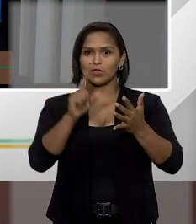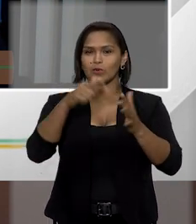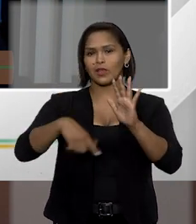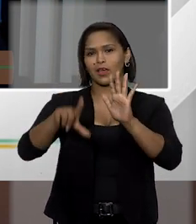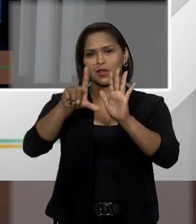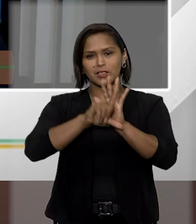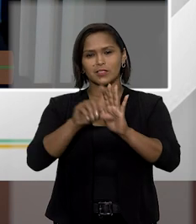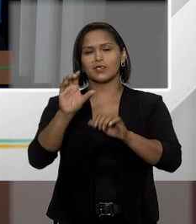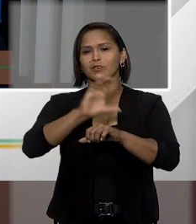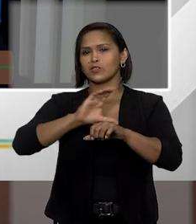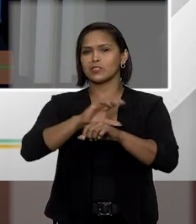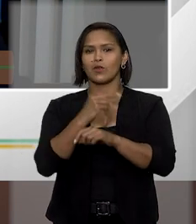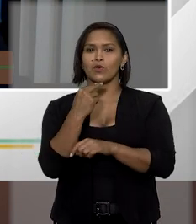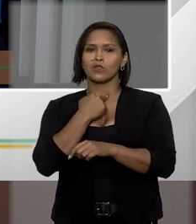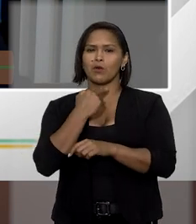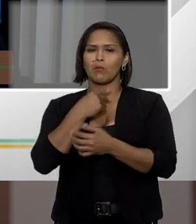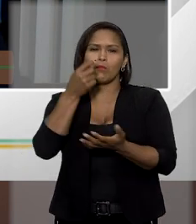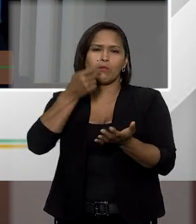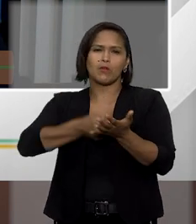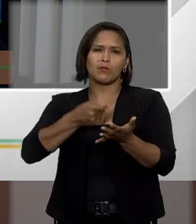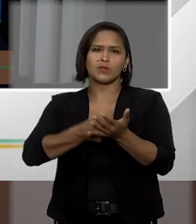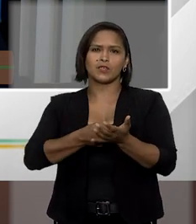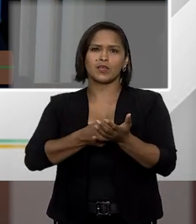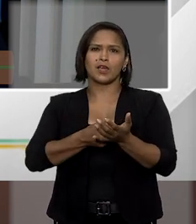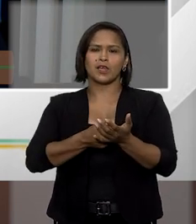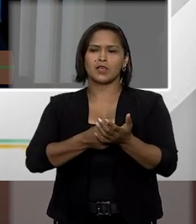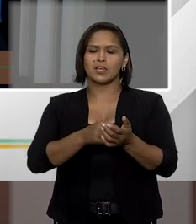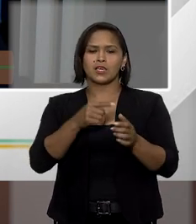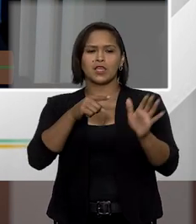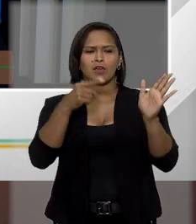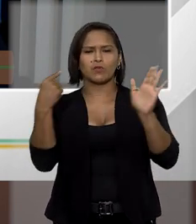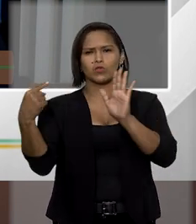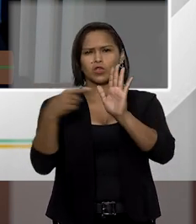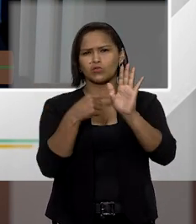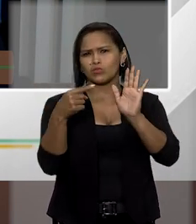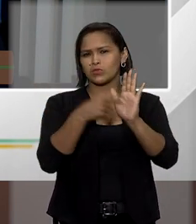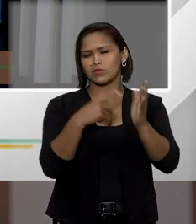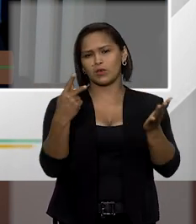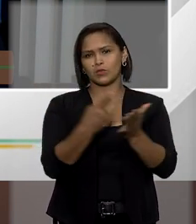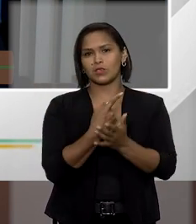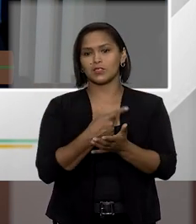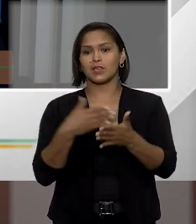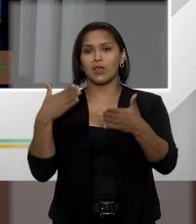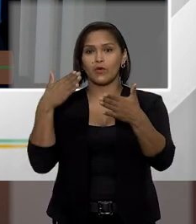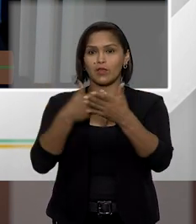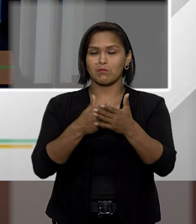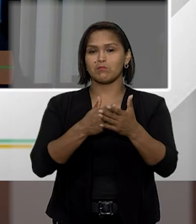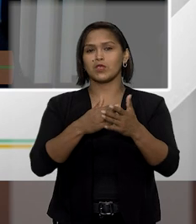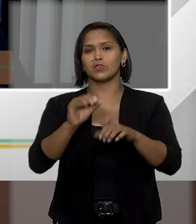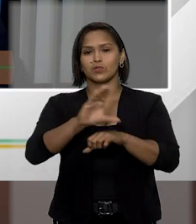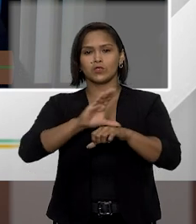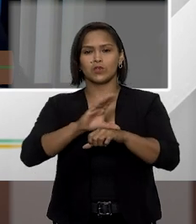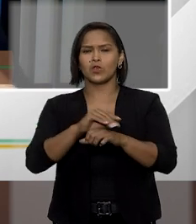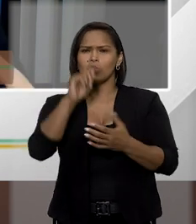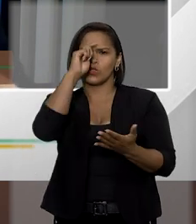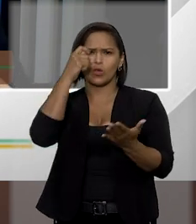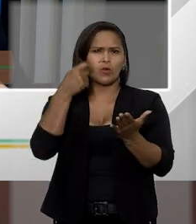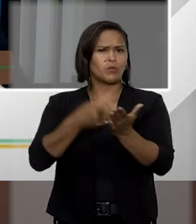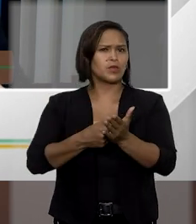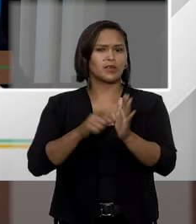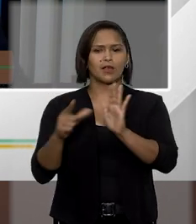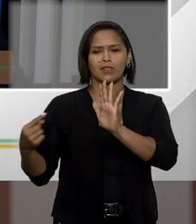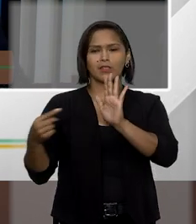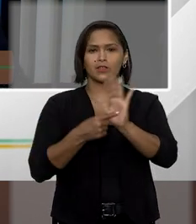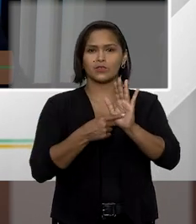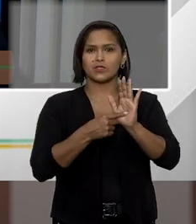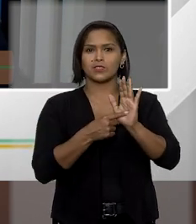A legislação e a Constituição não podem obrigar que ninguém delate ninguém. Esse é o limite constitucional. Ninguém está obrigado a delatar